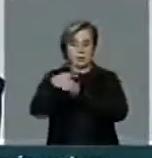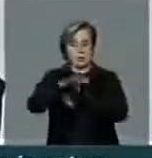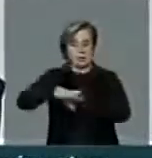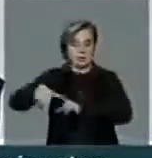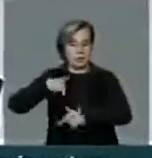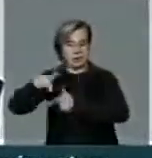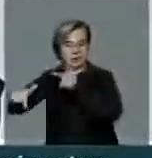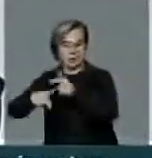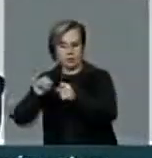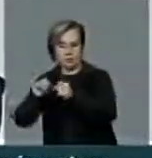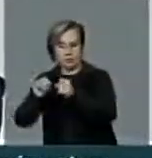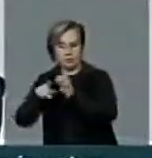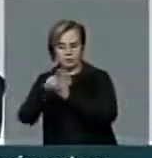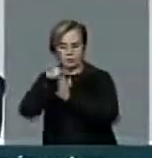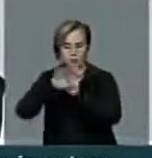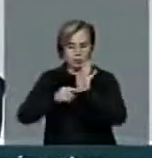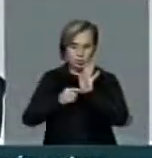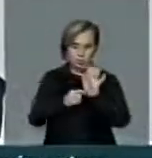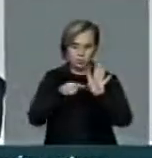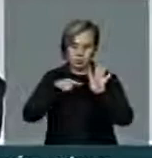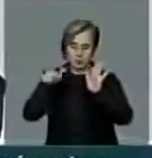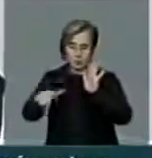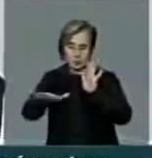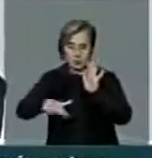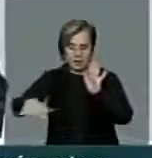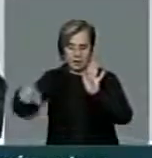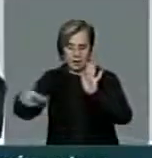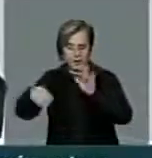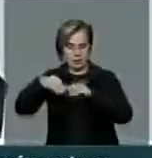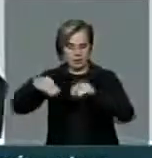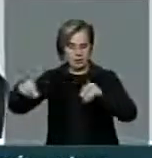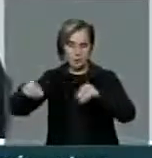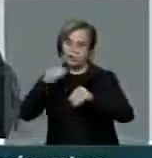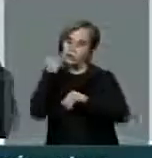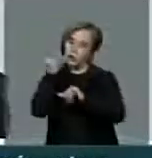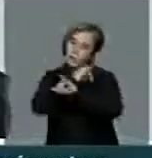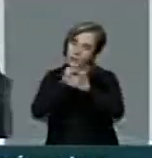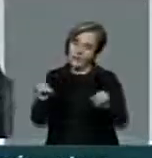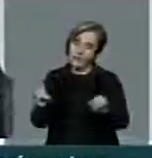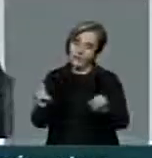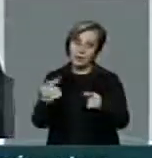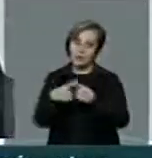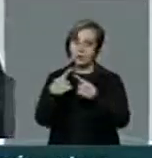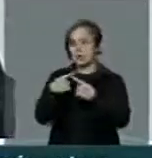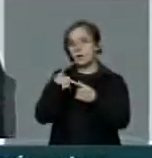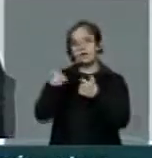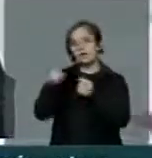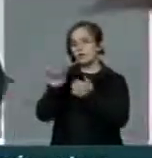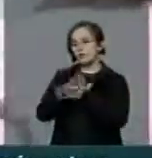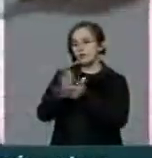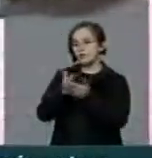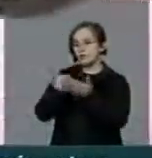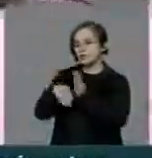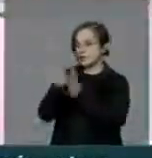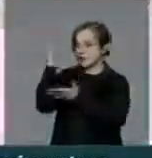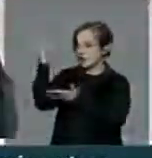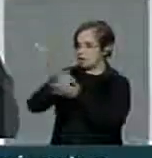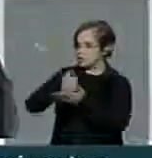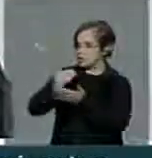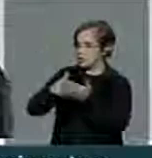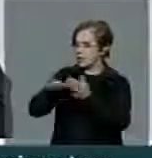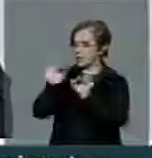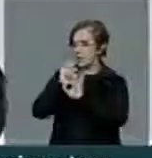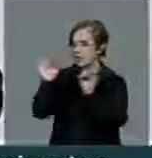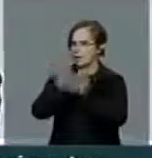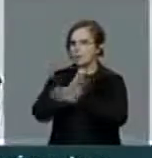atividades que estão listadas no Código estão ali na sua propriedade, informe isso, porque eu não terei que tirar nada que está na sua APP. Não terá